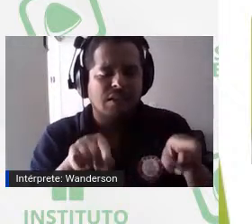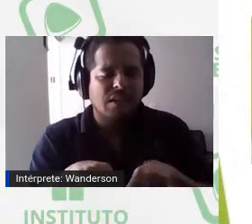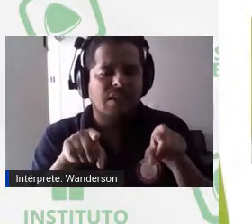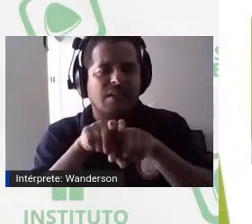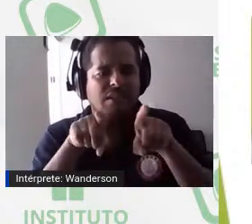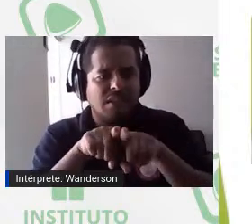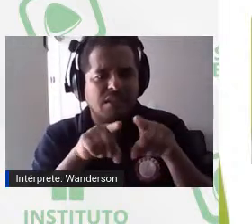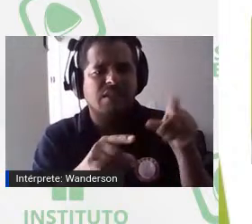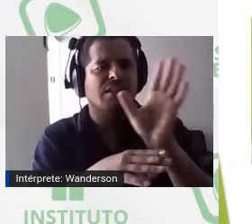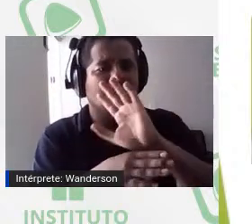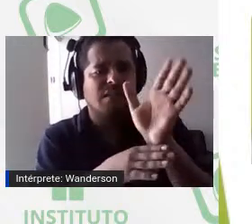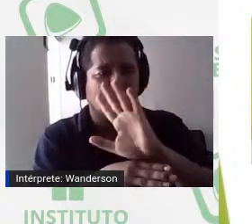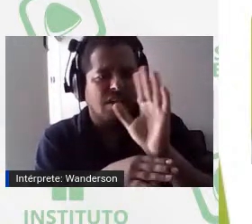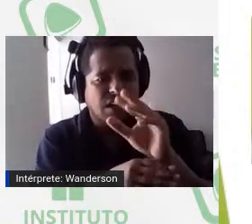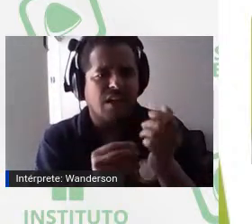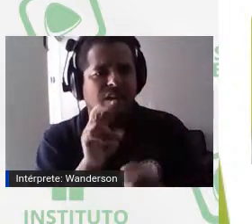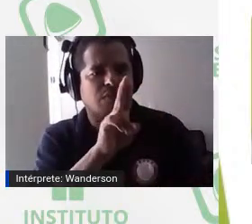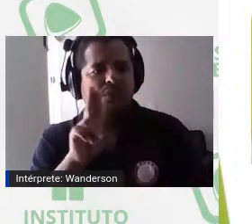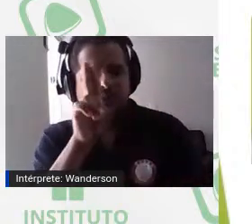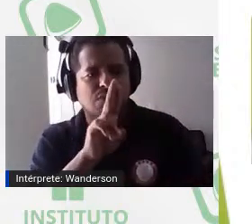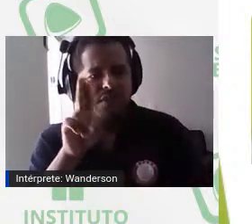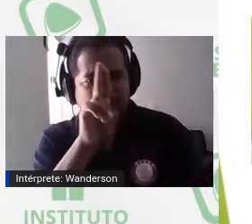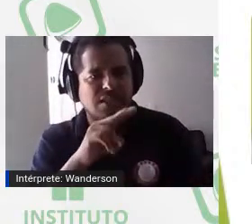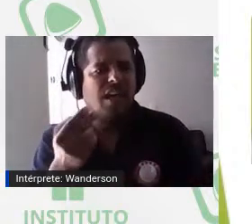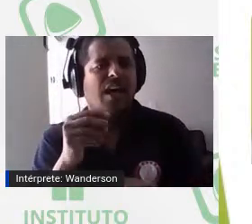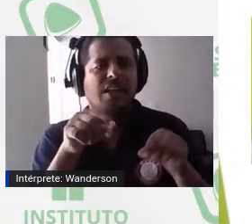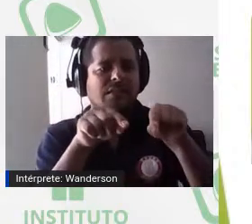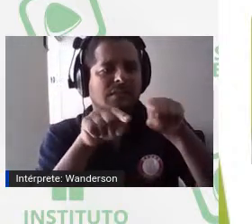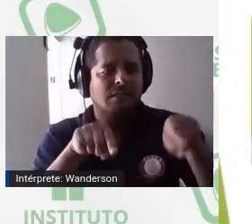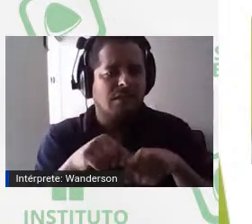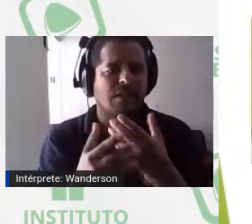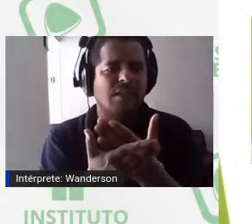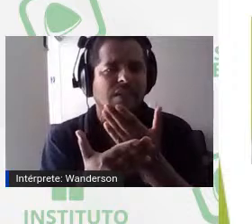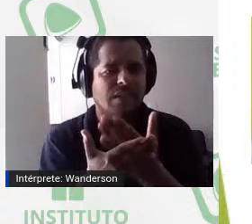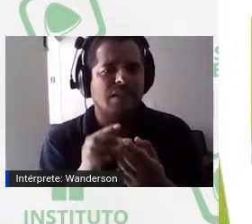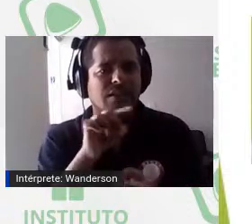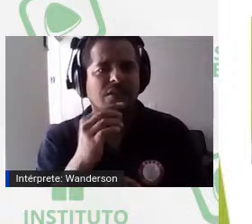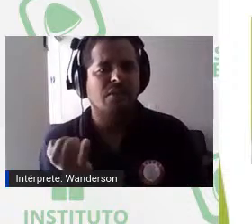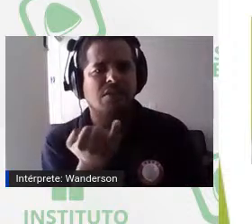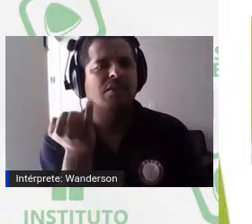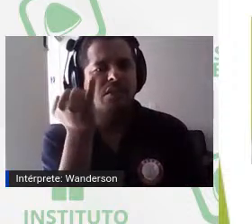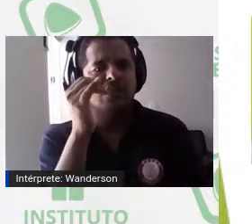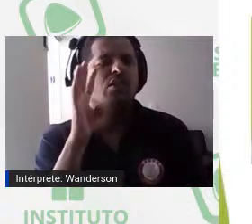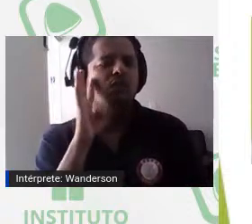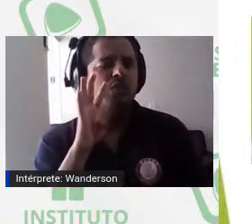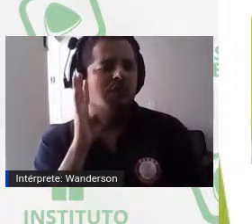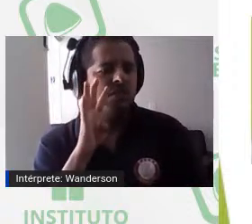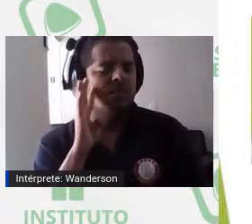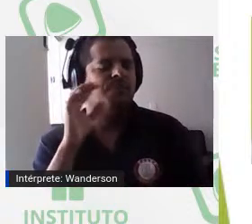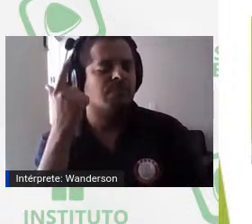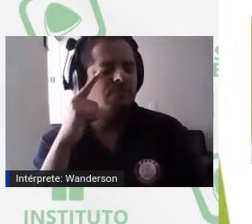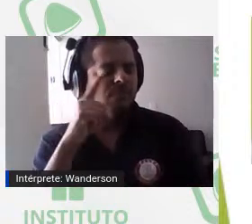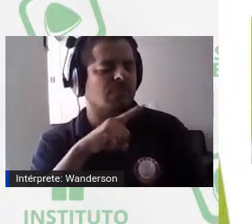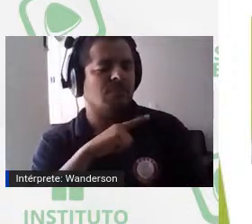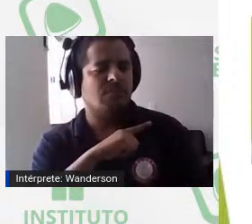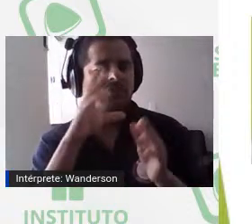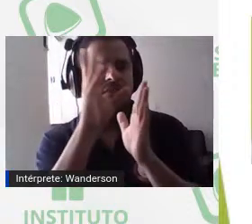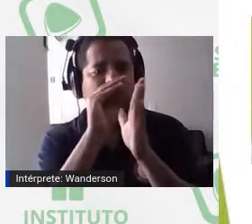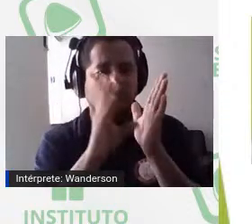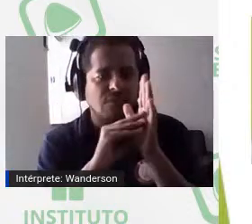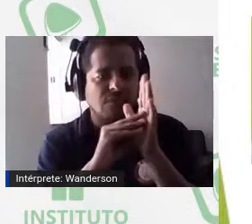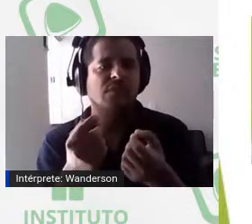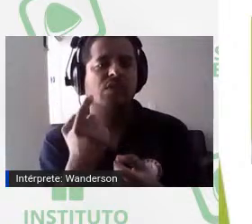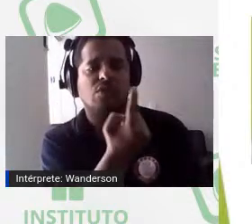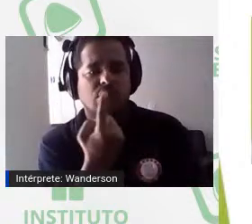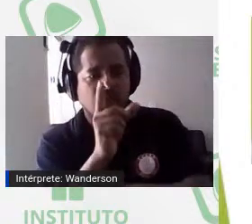foram aplicadas em sala também. Foi bem interessante, porque conseguimos trazer conteúdos que nós, que somos alunos do curso de licenciatura, estamos